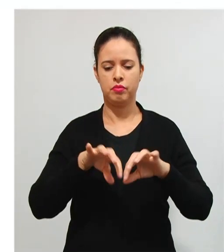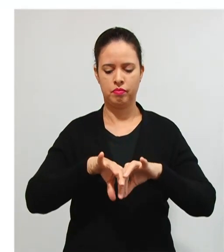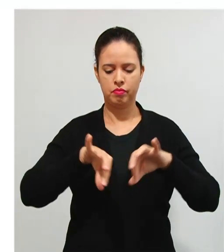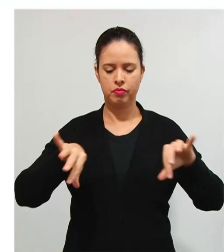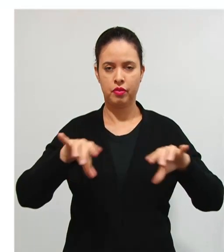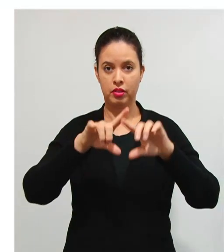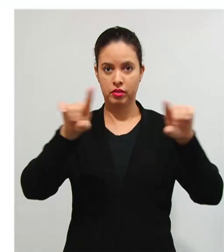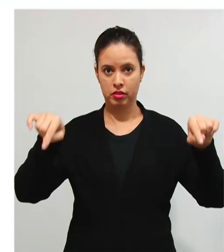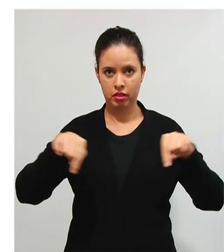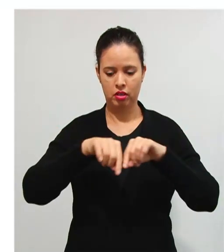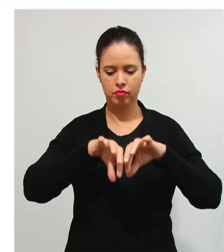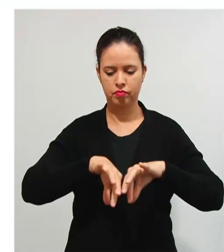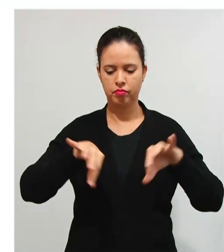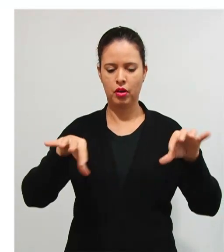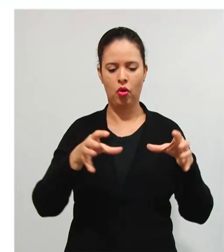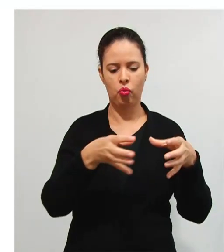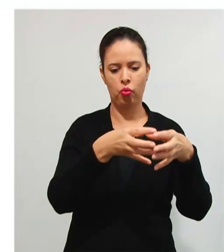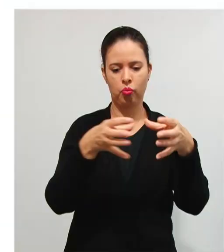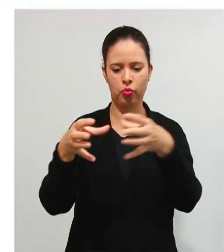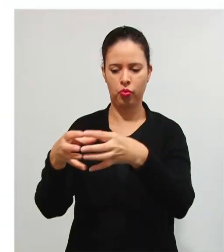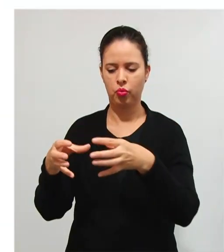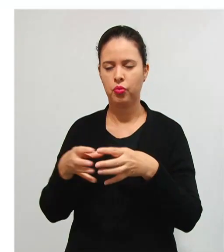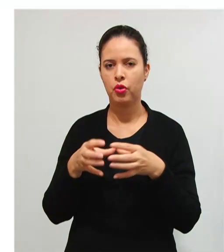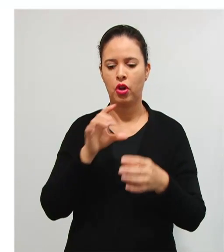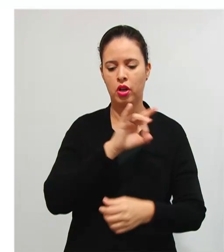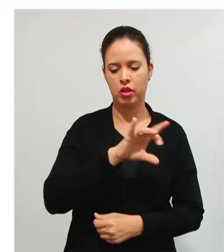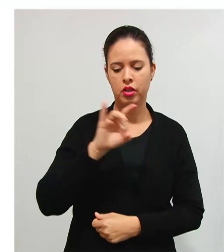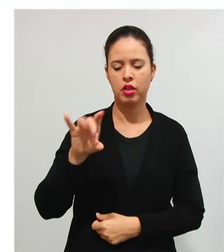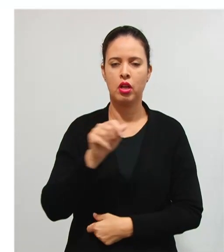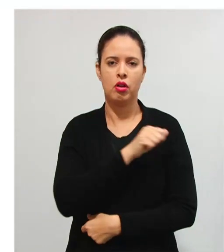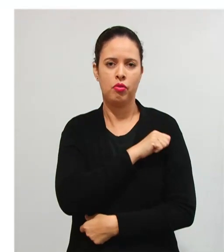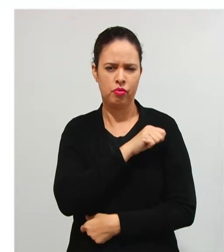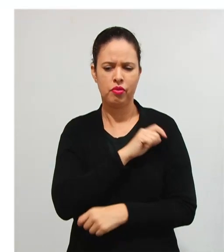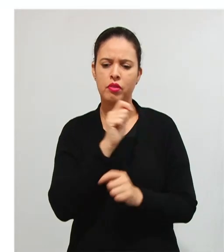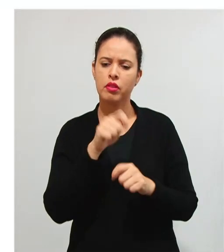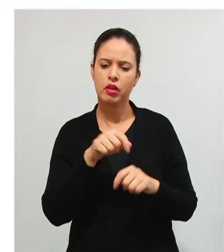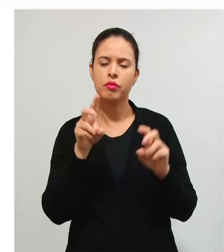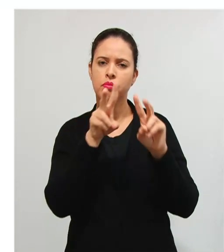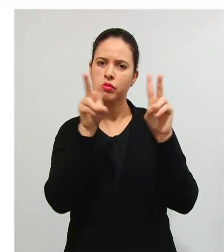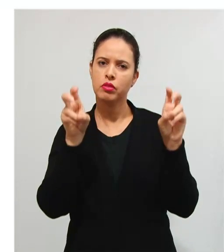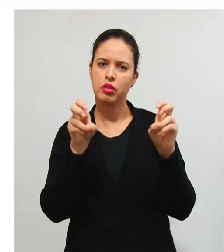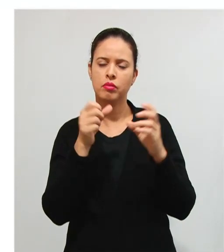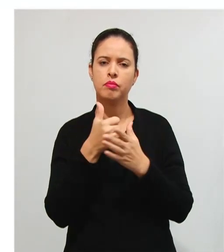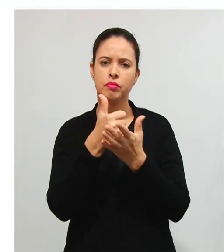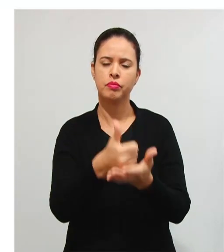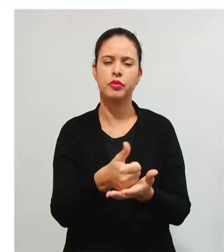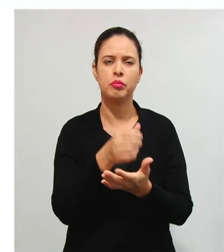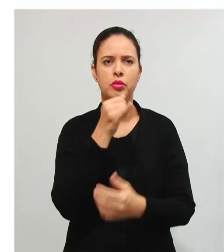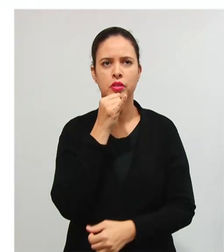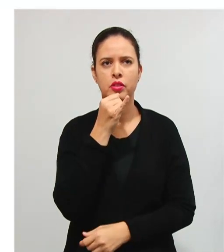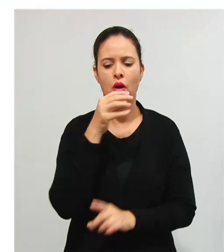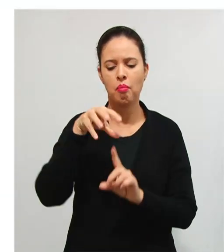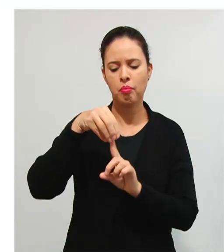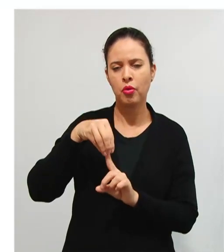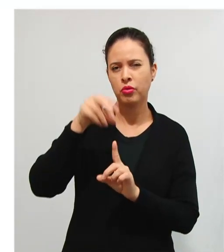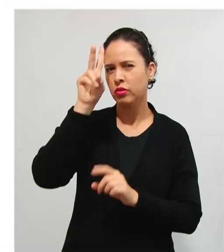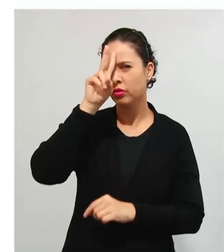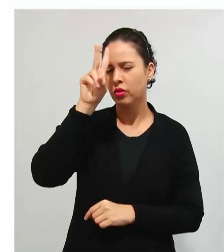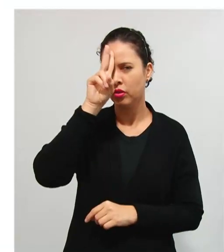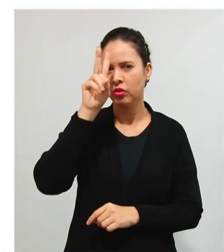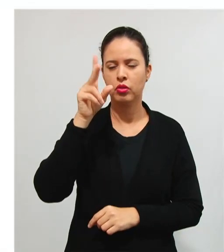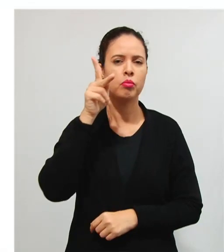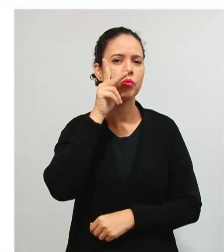e cada um dos alunos podem colaborar com o tema. Então, por exemplo, pontos históricos de Porto Velho, os alunos podem tirar